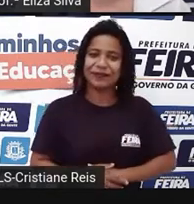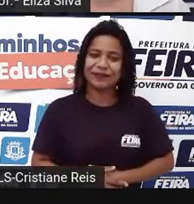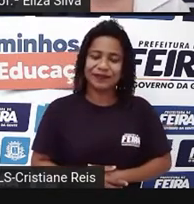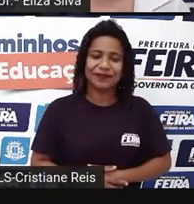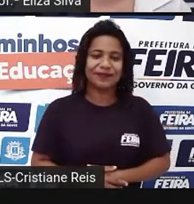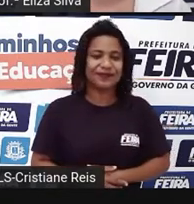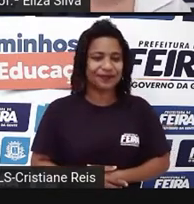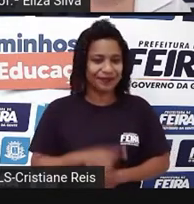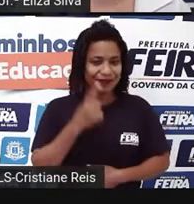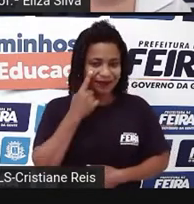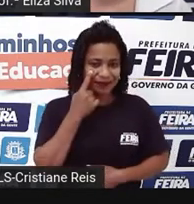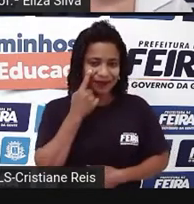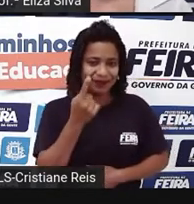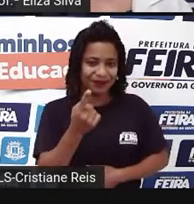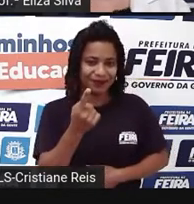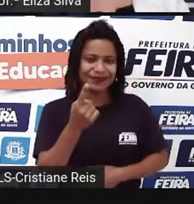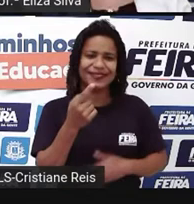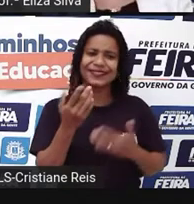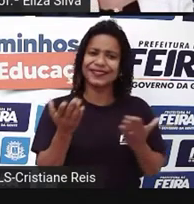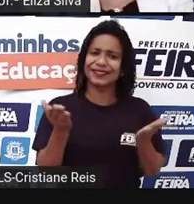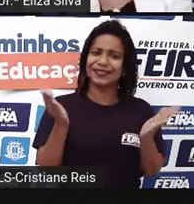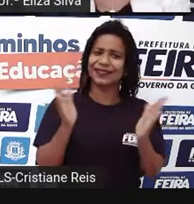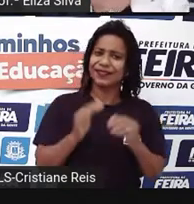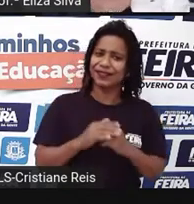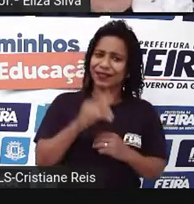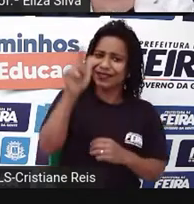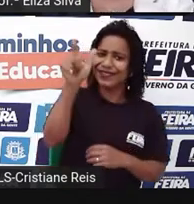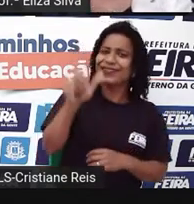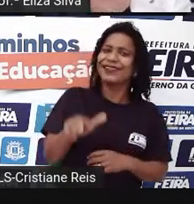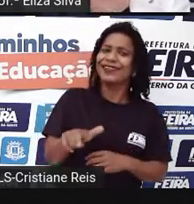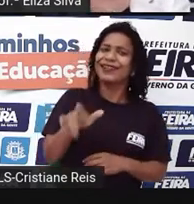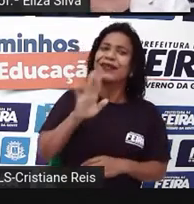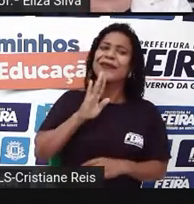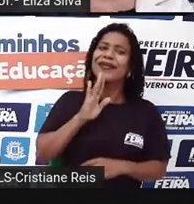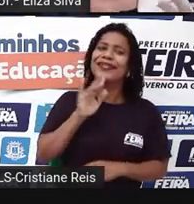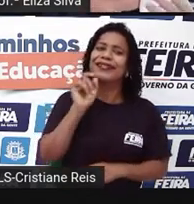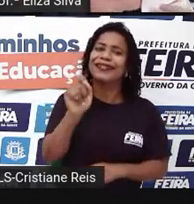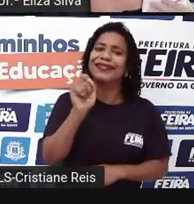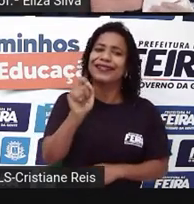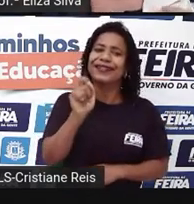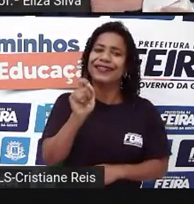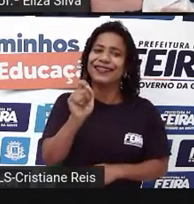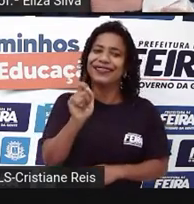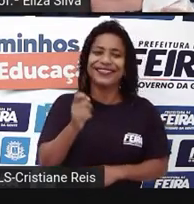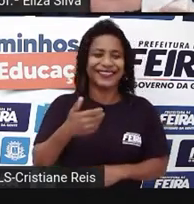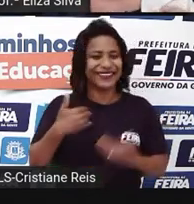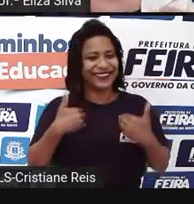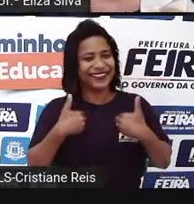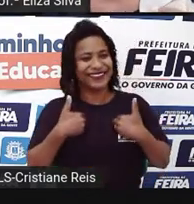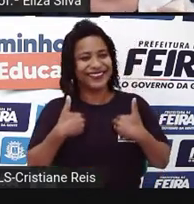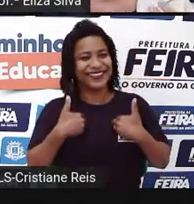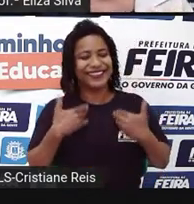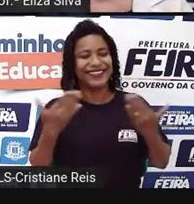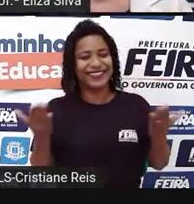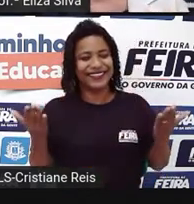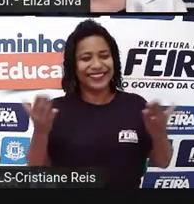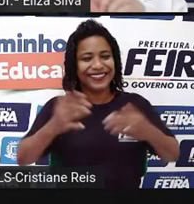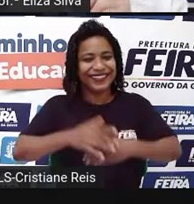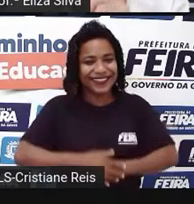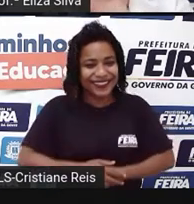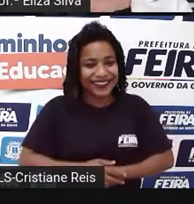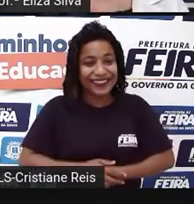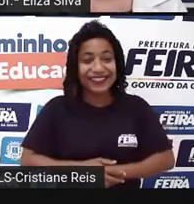Next one, próximo. E quem é essa? Vocês conhecem na foto? Euzinha, sou eu.